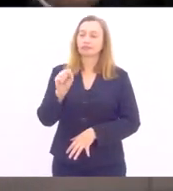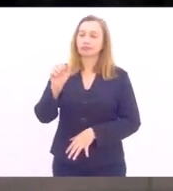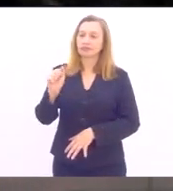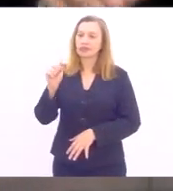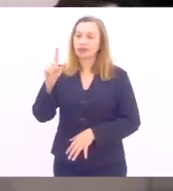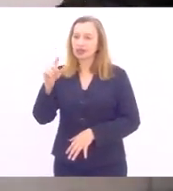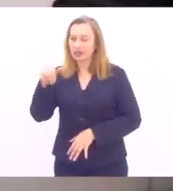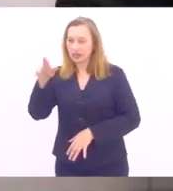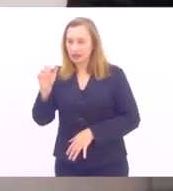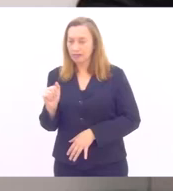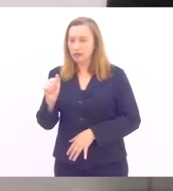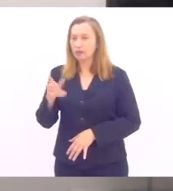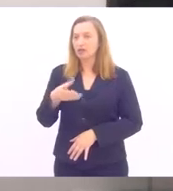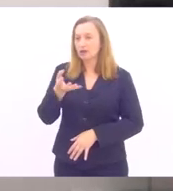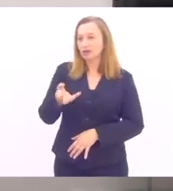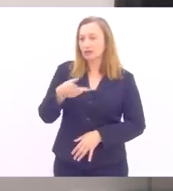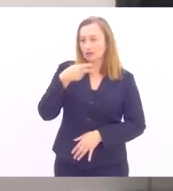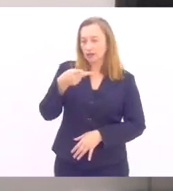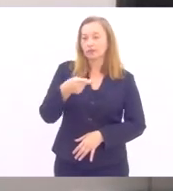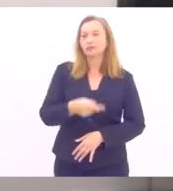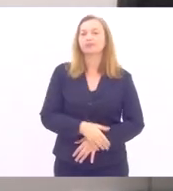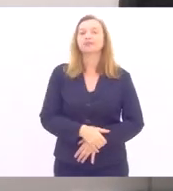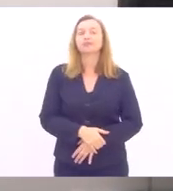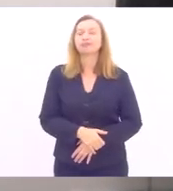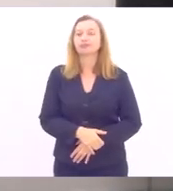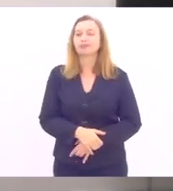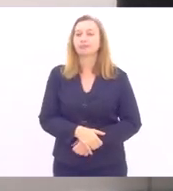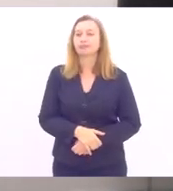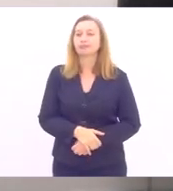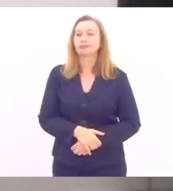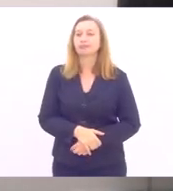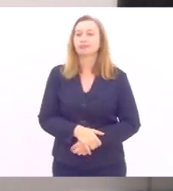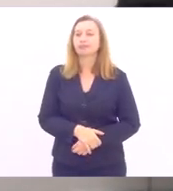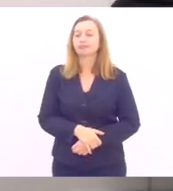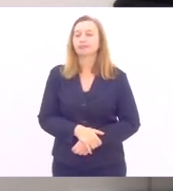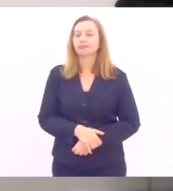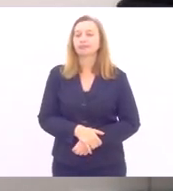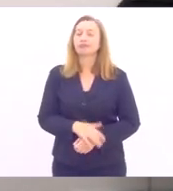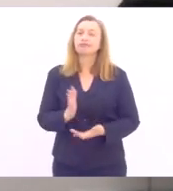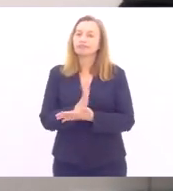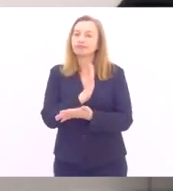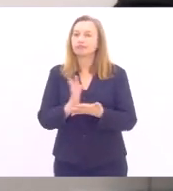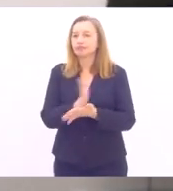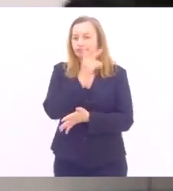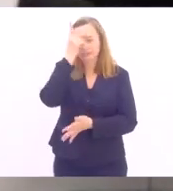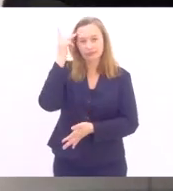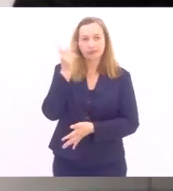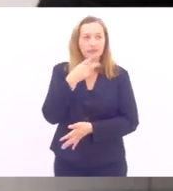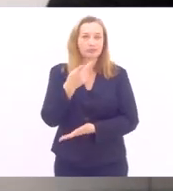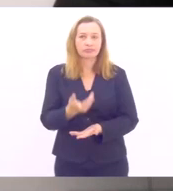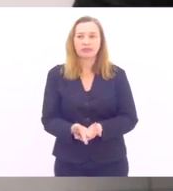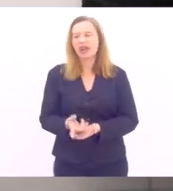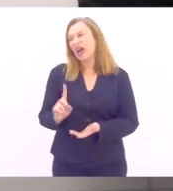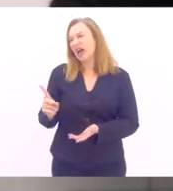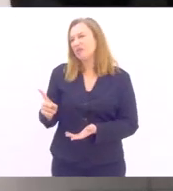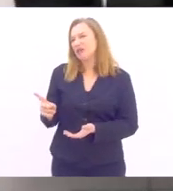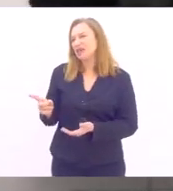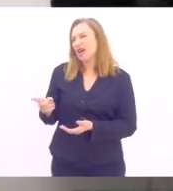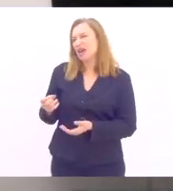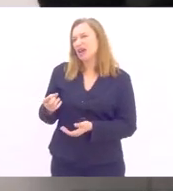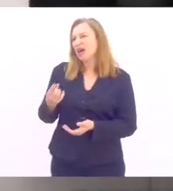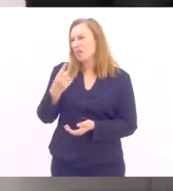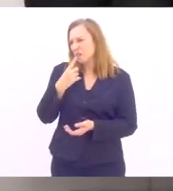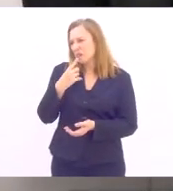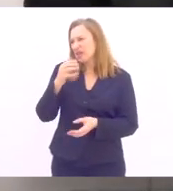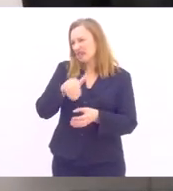só acrescentar uma coisa, que é a seguinte. A nossa, porque algumas pessoas falam, não, mas isso aqui, véspera de eleição, vocês estão